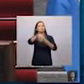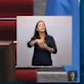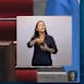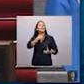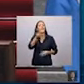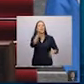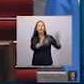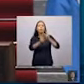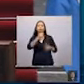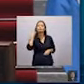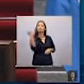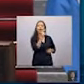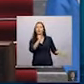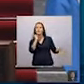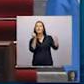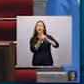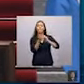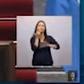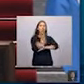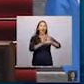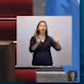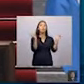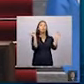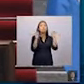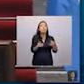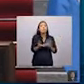no tiene retorno.